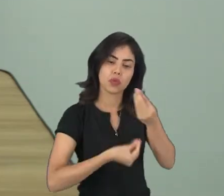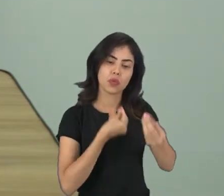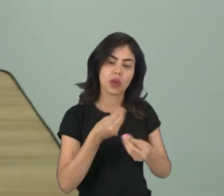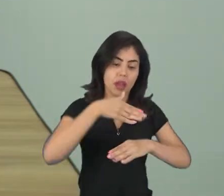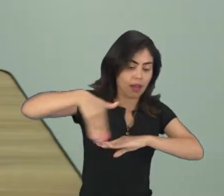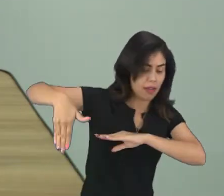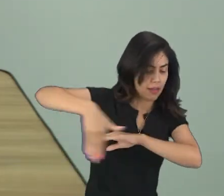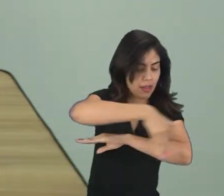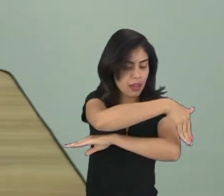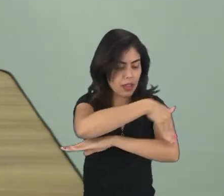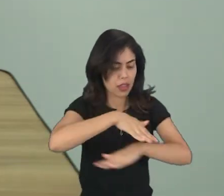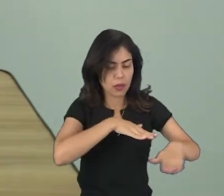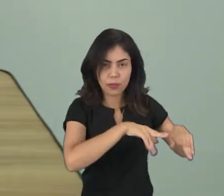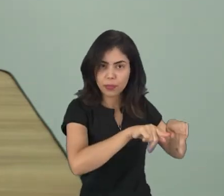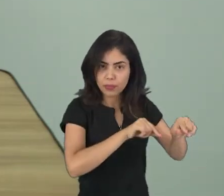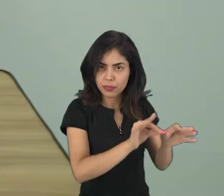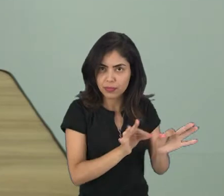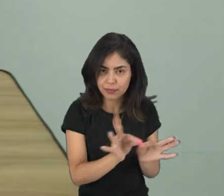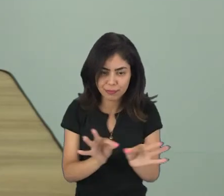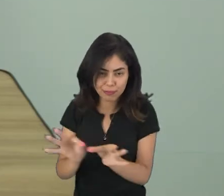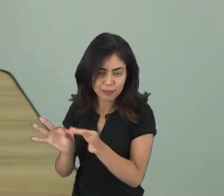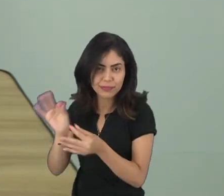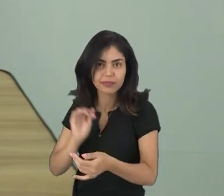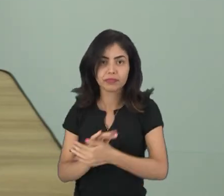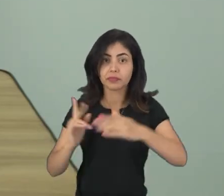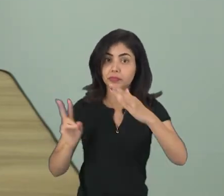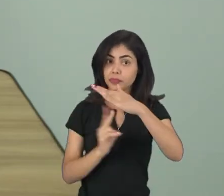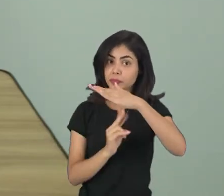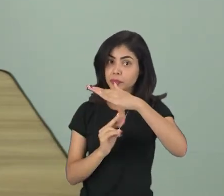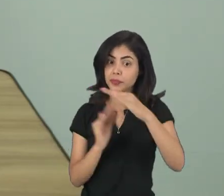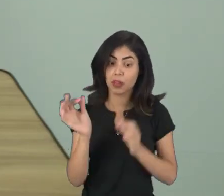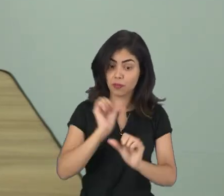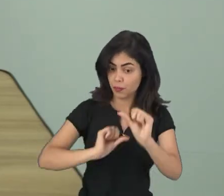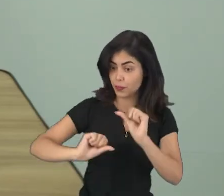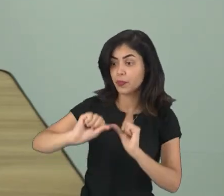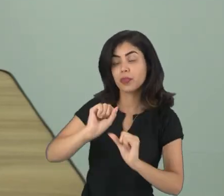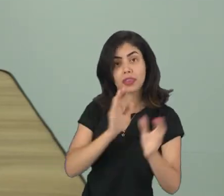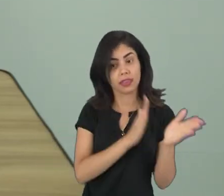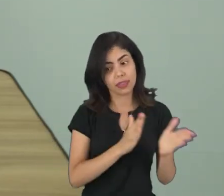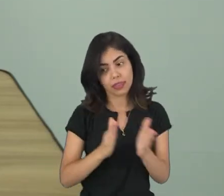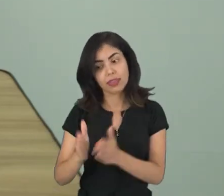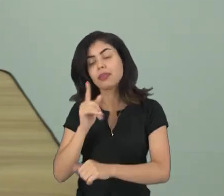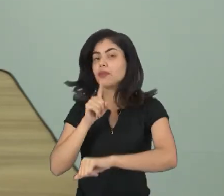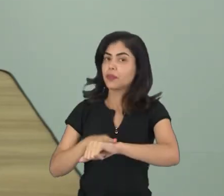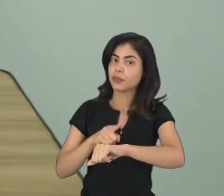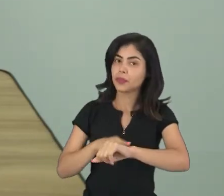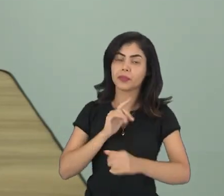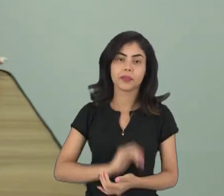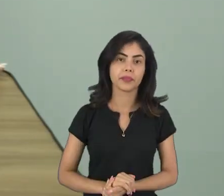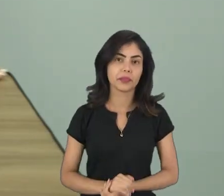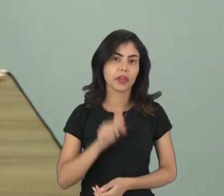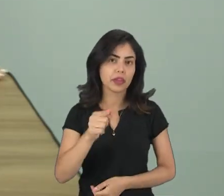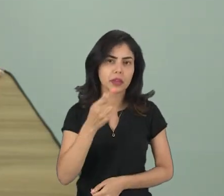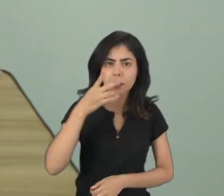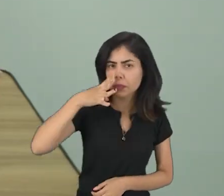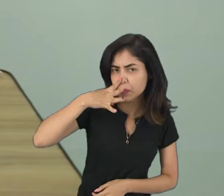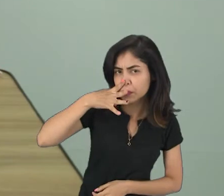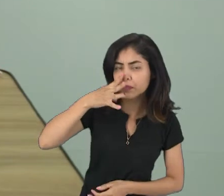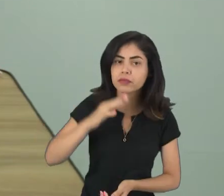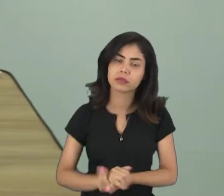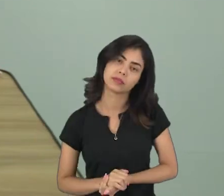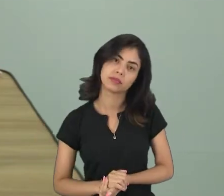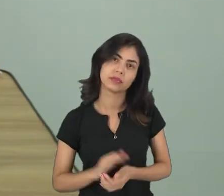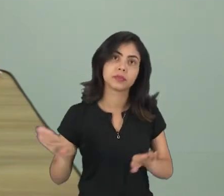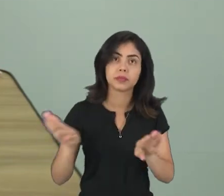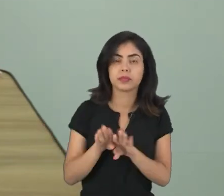aquelas ruas foram se modificando, como aquela praça foi modificando-se com o passar do tempo. Vocês observaram